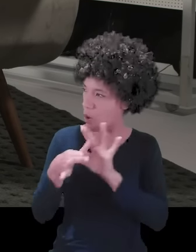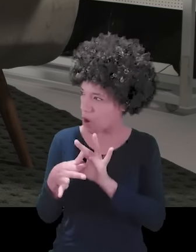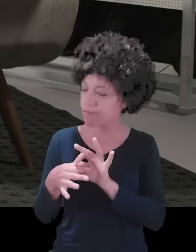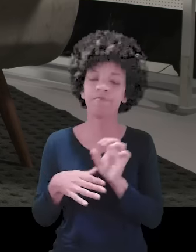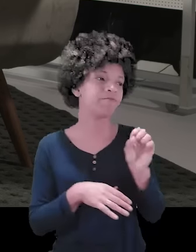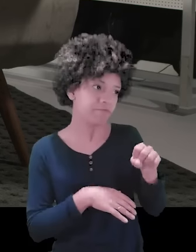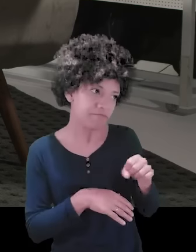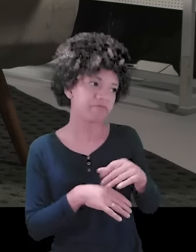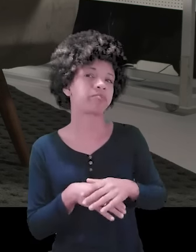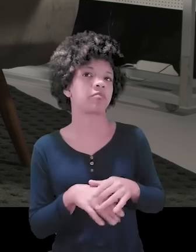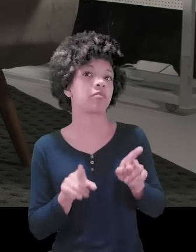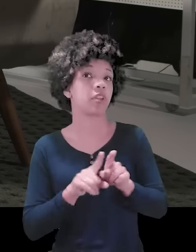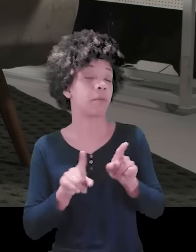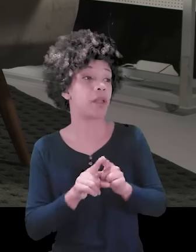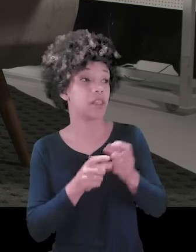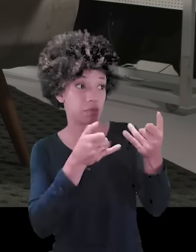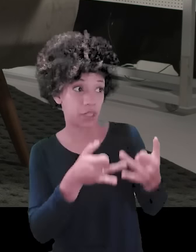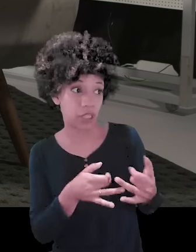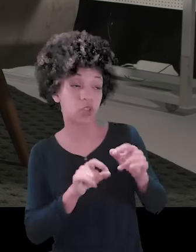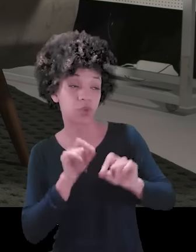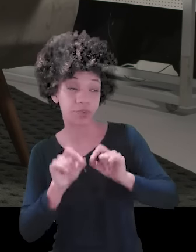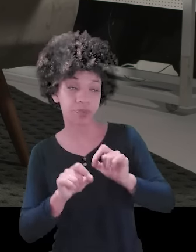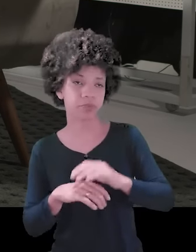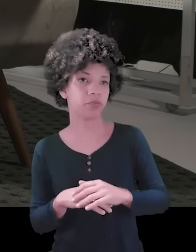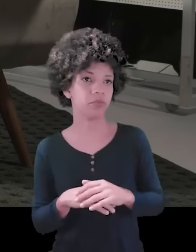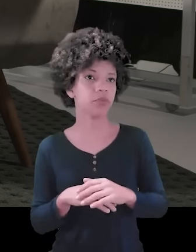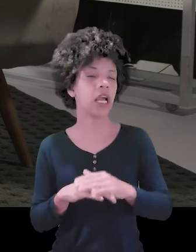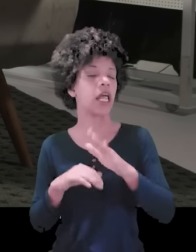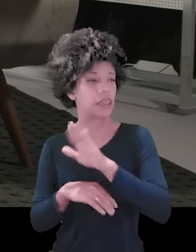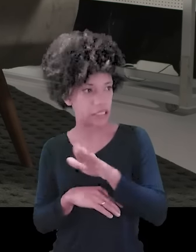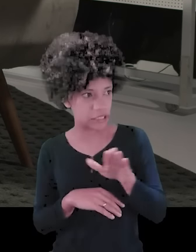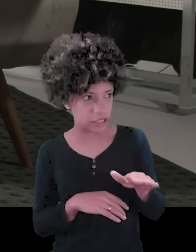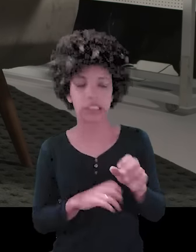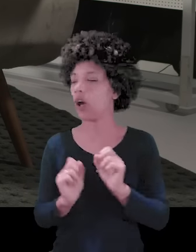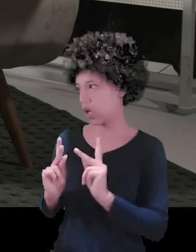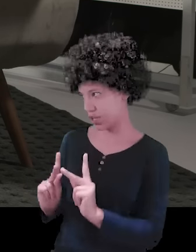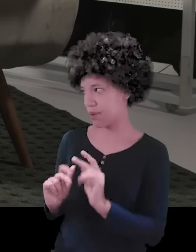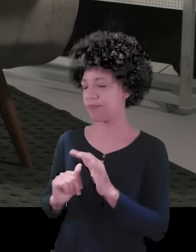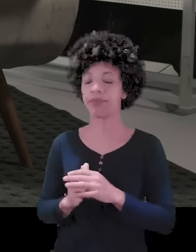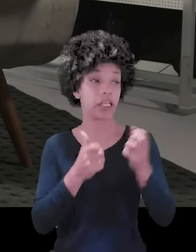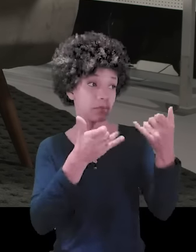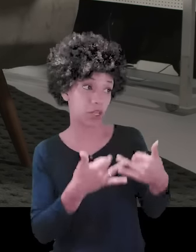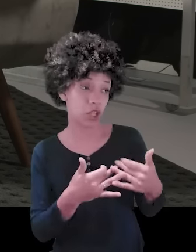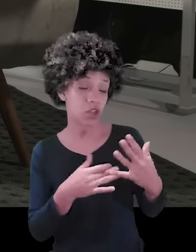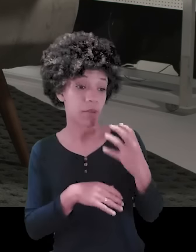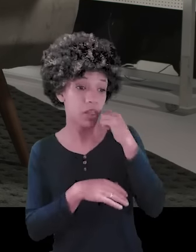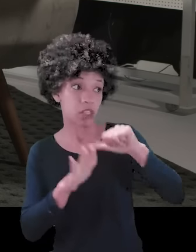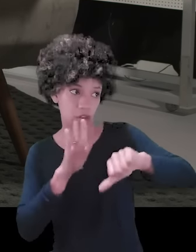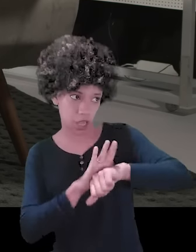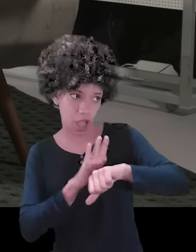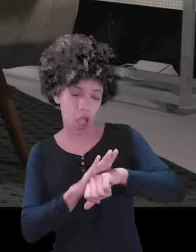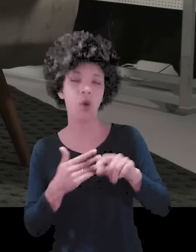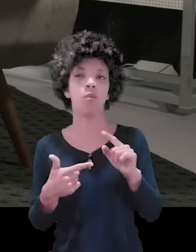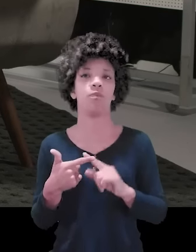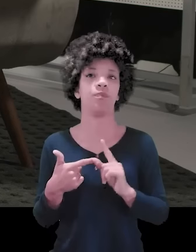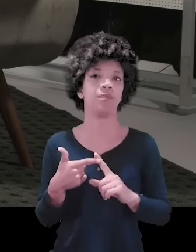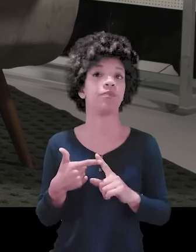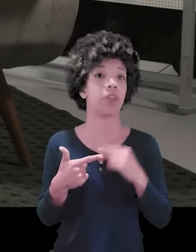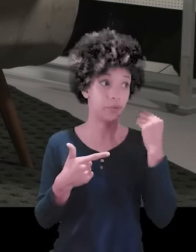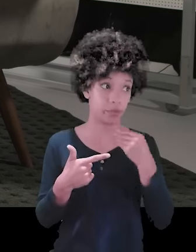sim e aí a gente tava numerando aquelas questões do daquela criança está chegando aí a gente falou o dia do seu ilegal é